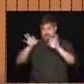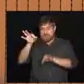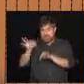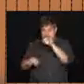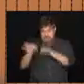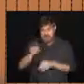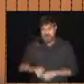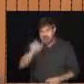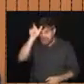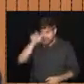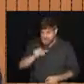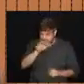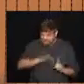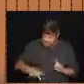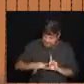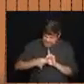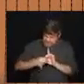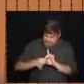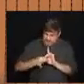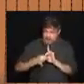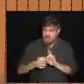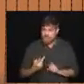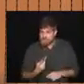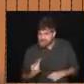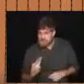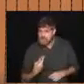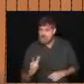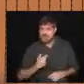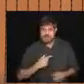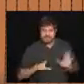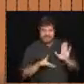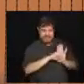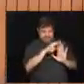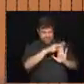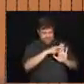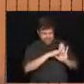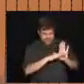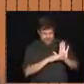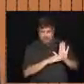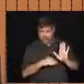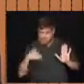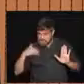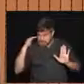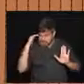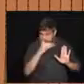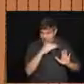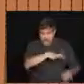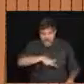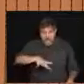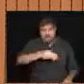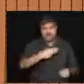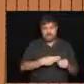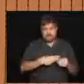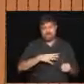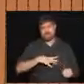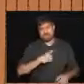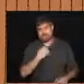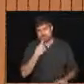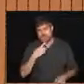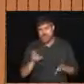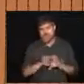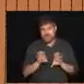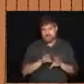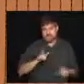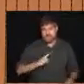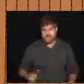pessoa que está muito ligada para a gente caminhar dentro da lei, naquilo que é do âmbito municipal e do âmbito que